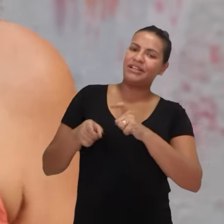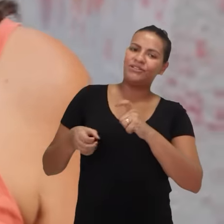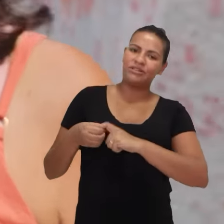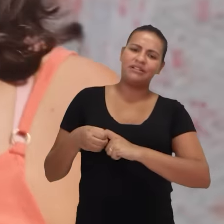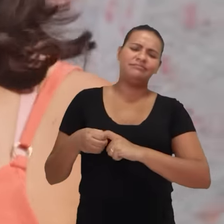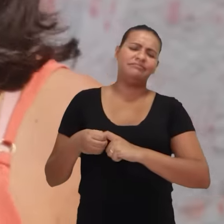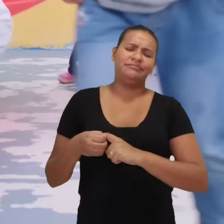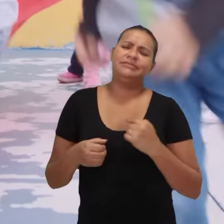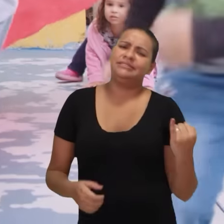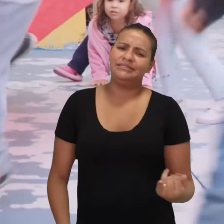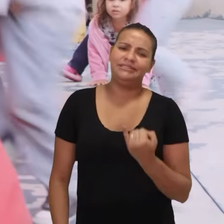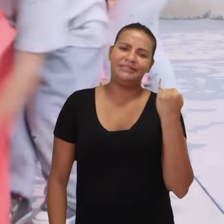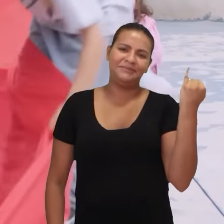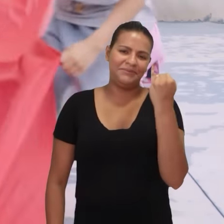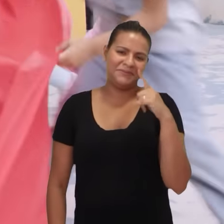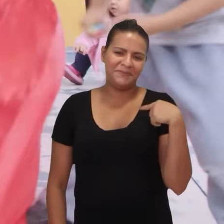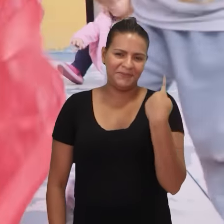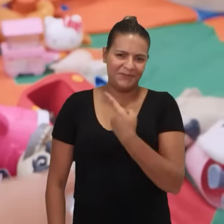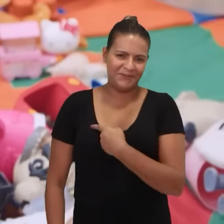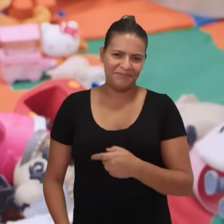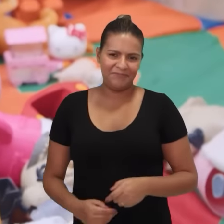muito fundamental.